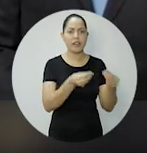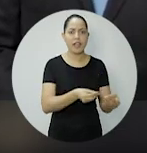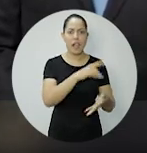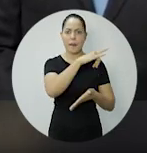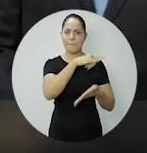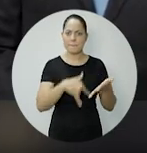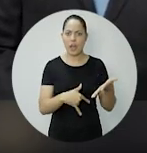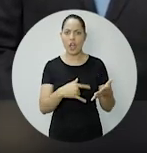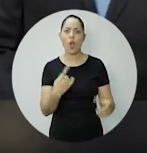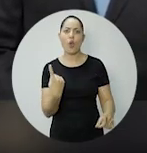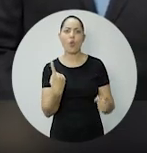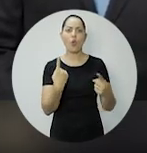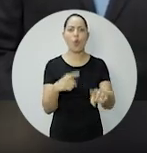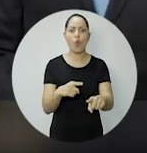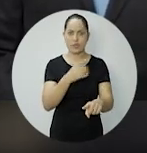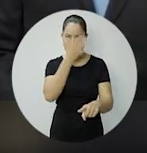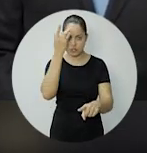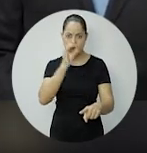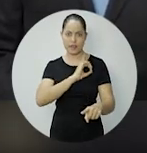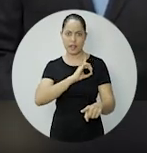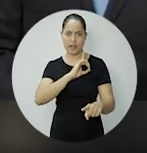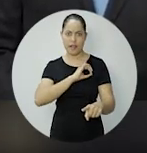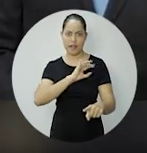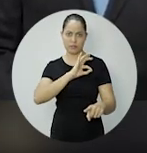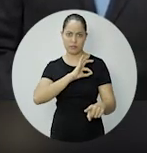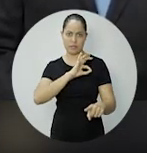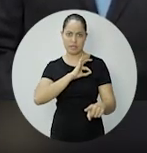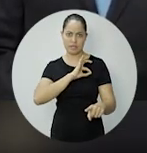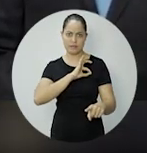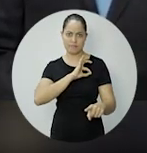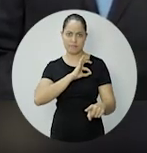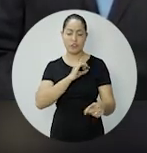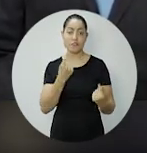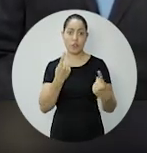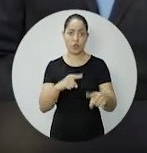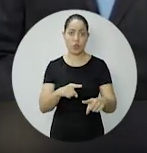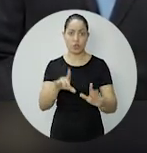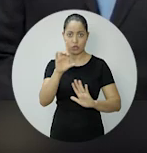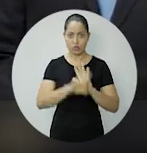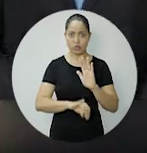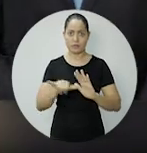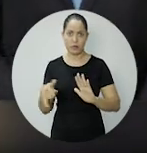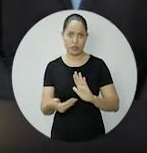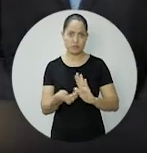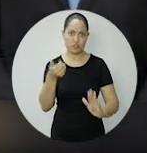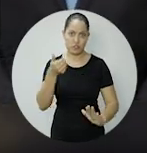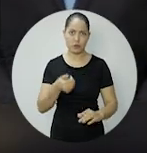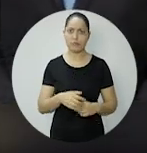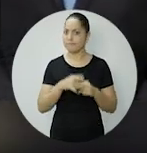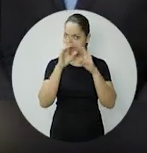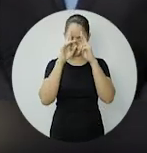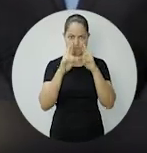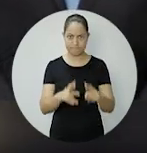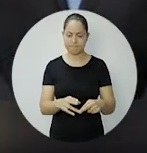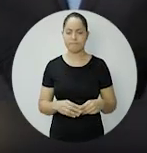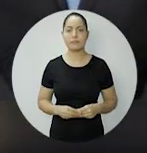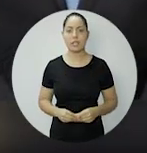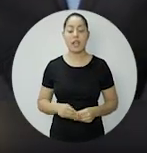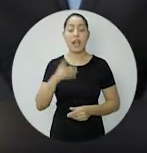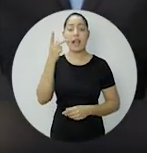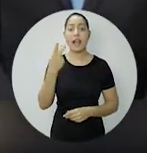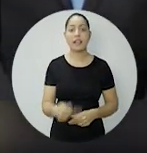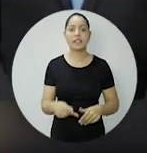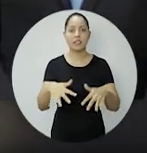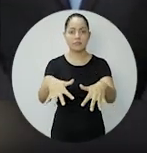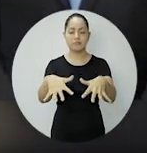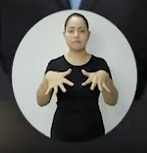uma notícia-crime contra o delegado que supostamente violou as prerrogativas das mulheres advogadas. Nós estamos aqui com o presidente da Comissão Estadual